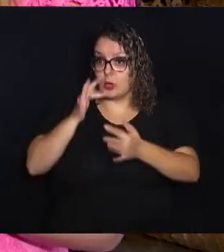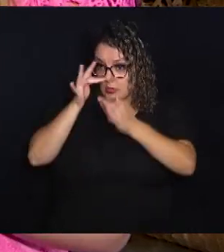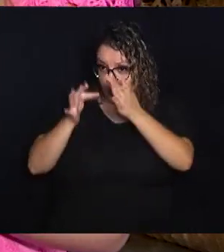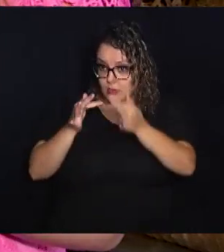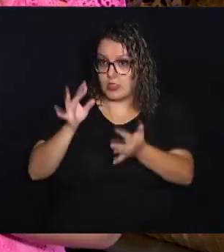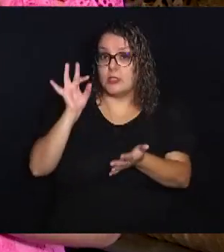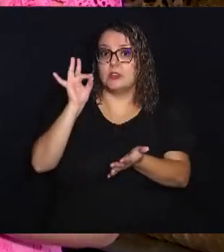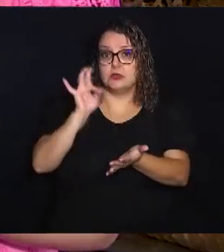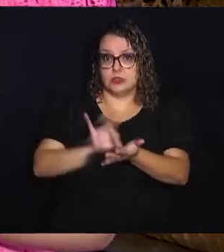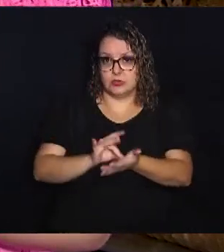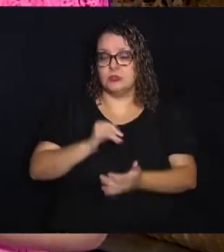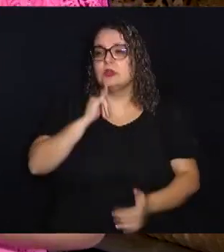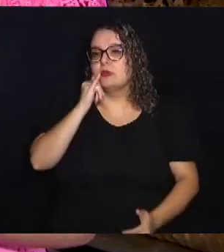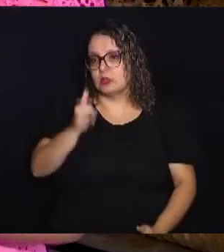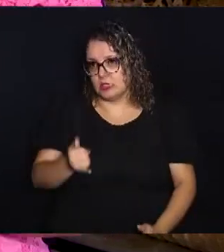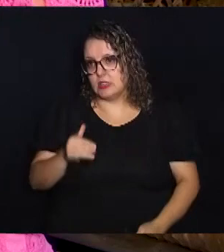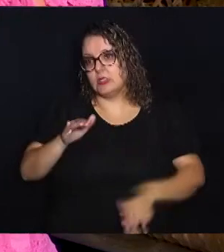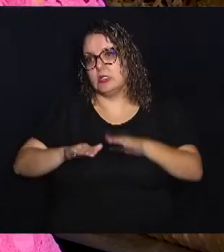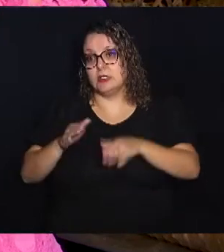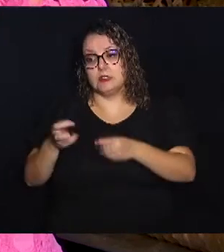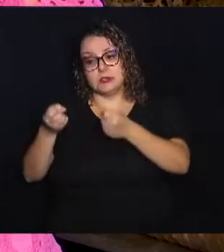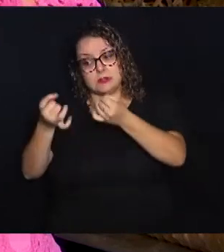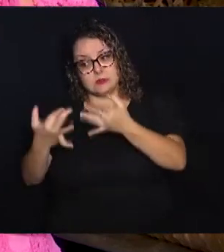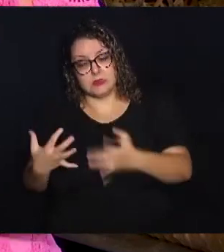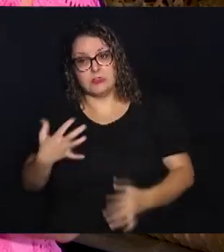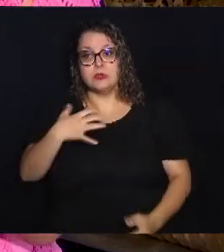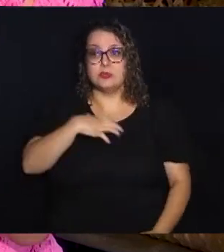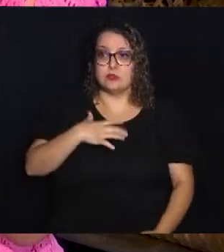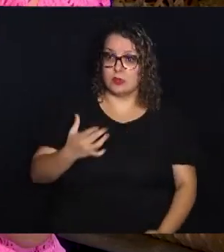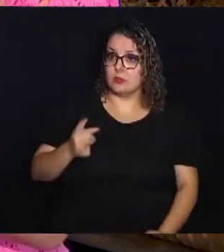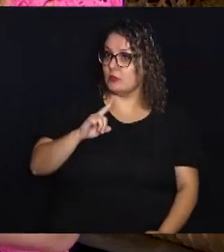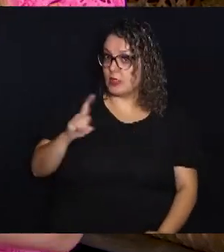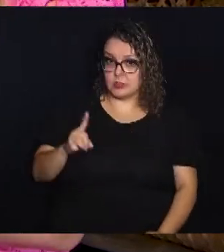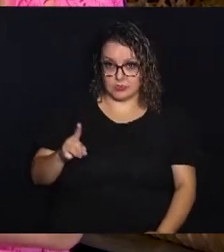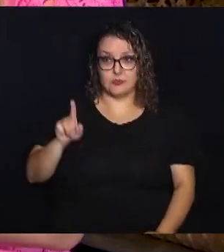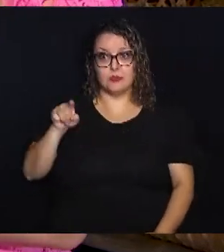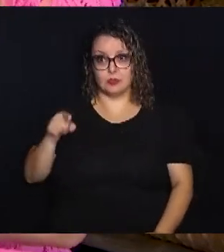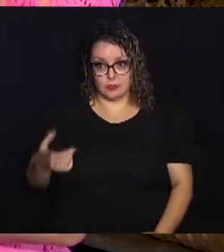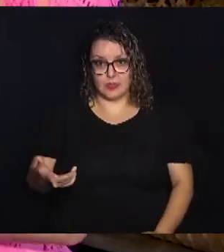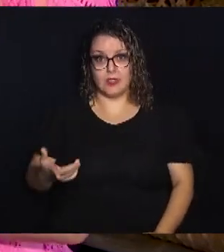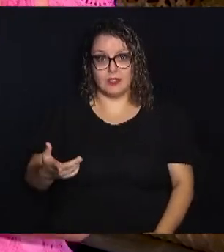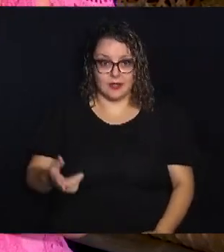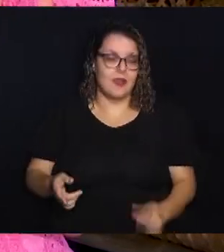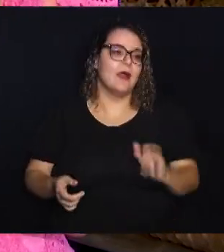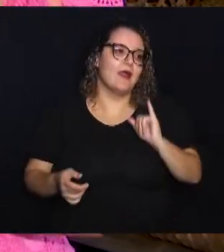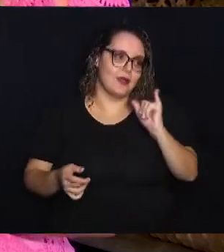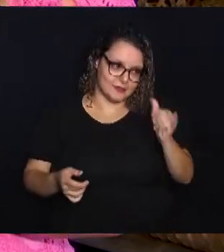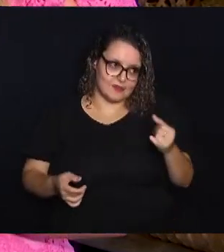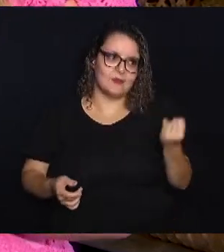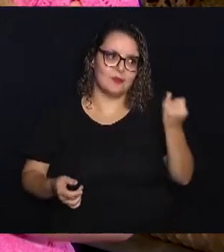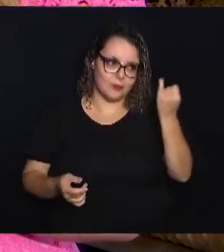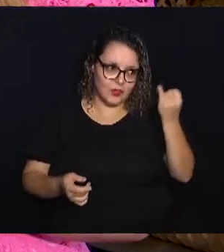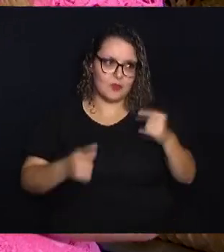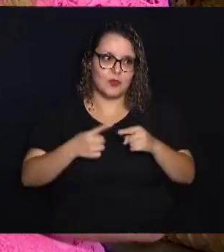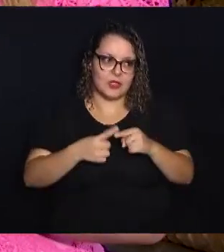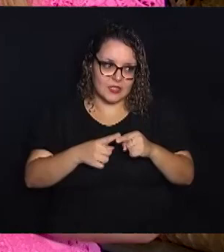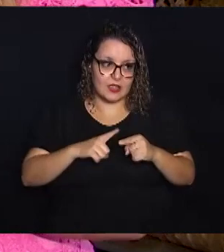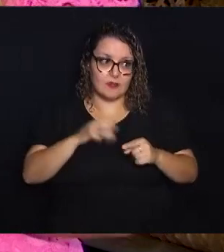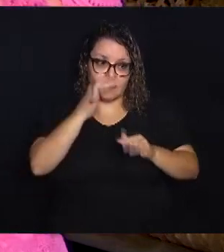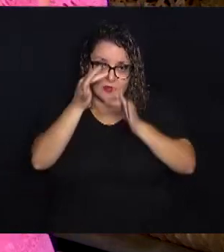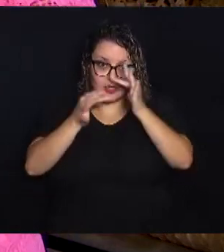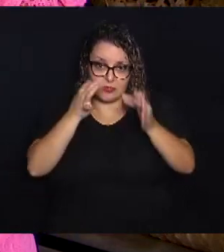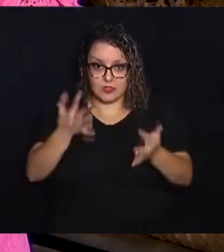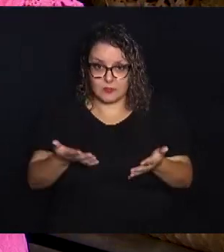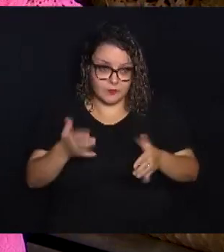flor que o cliente de fato está falando, porque às vezes explica de uma maneira, mas não é exatamente aquela. Isso que você falou é interessante, porque tem